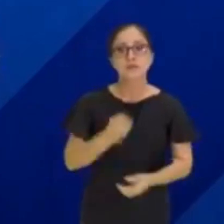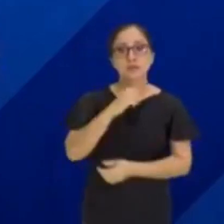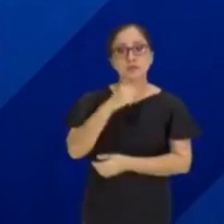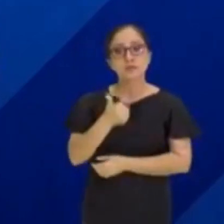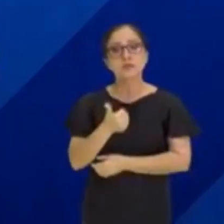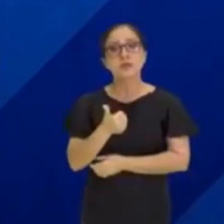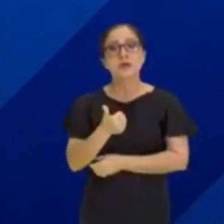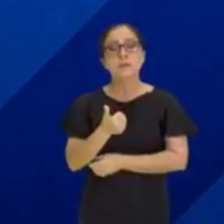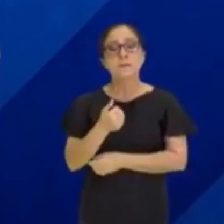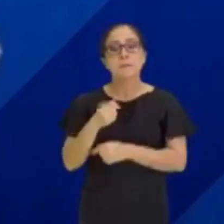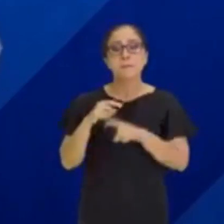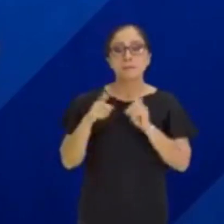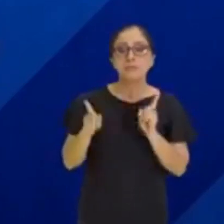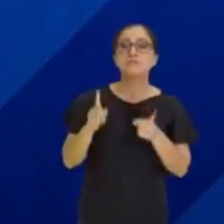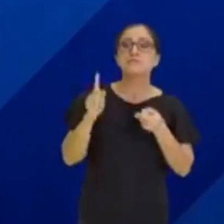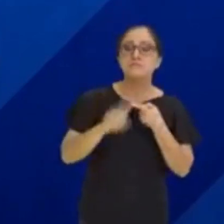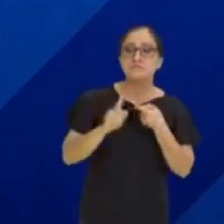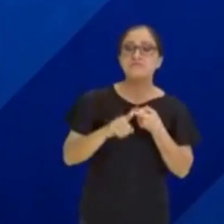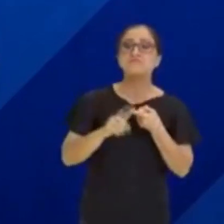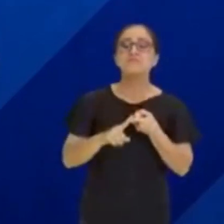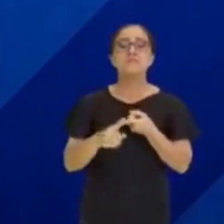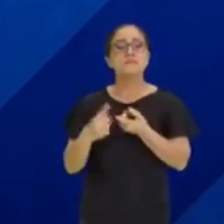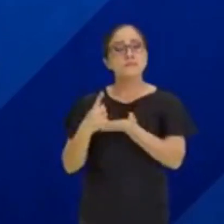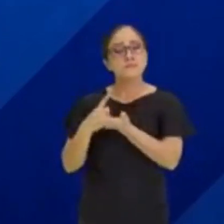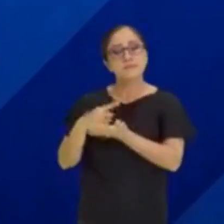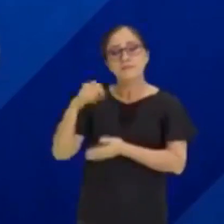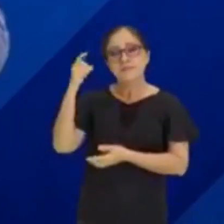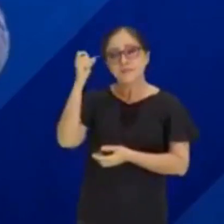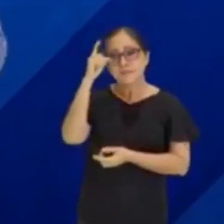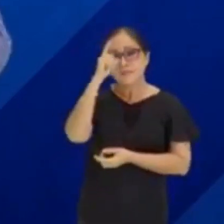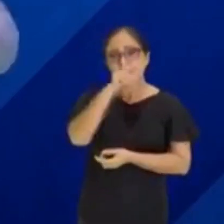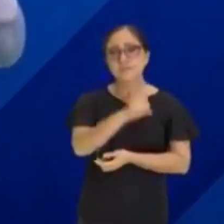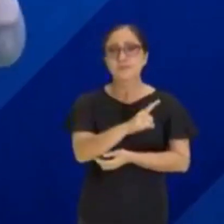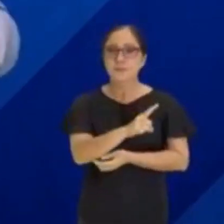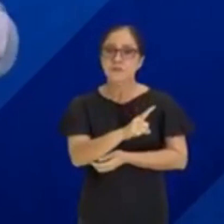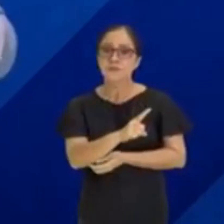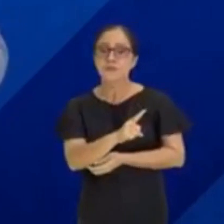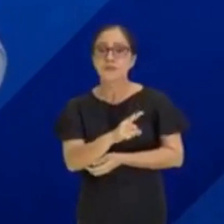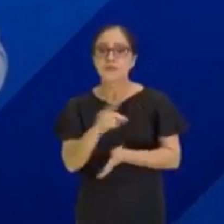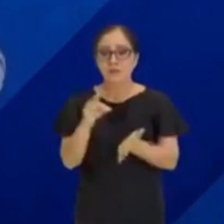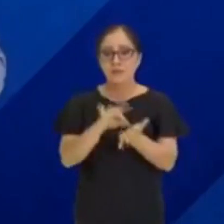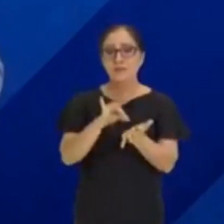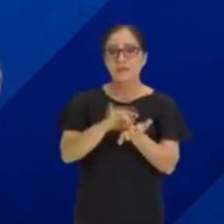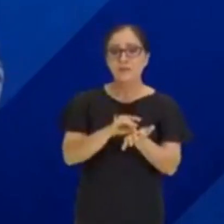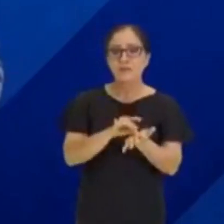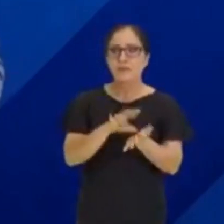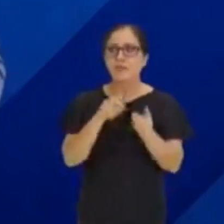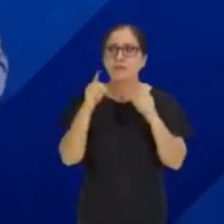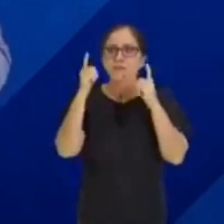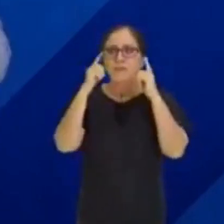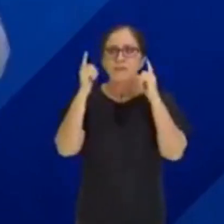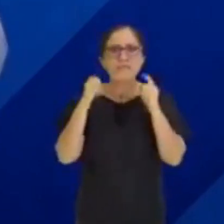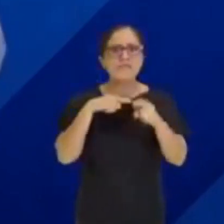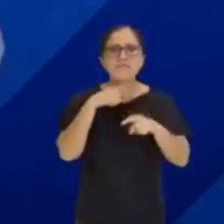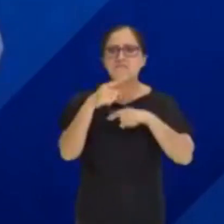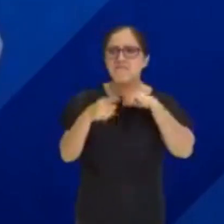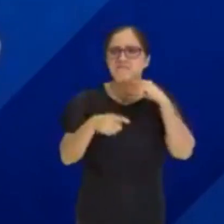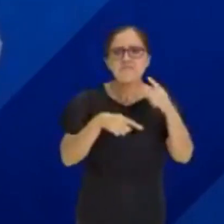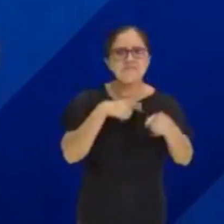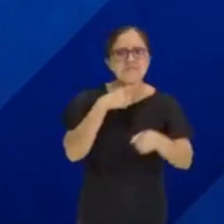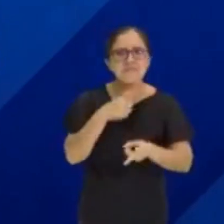assim seria difícil isso acontecer no mundo real. Já pensou ninguém sair de casa para fazer